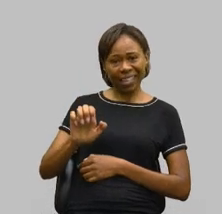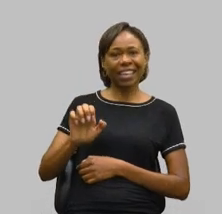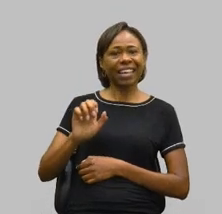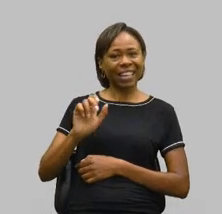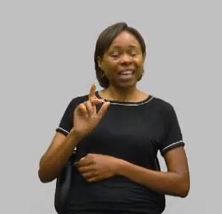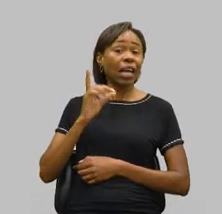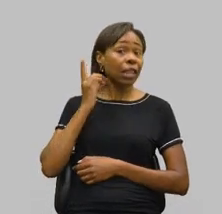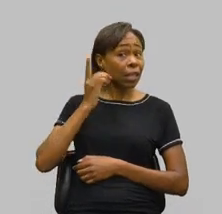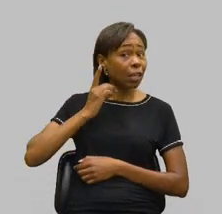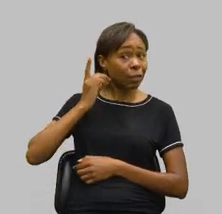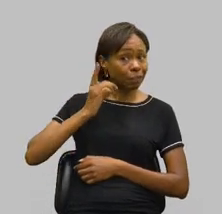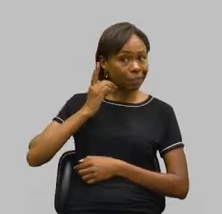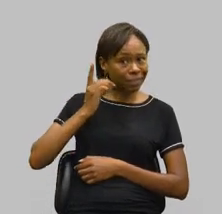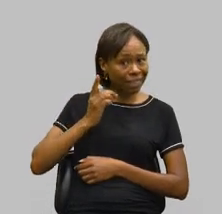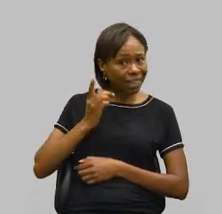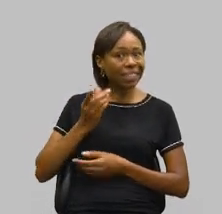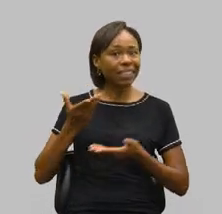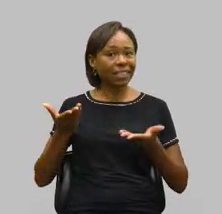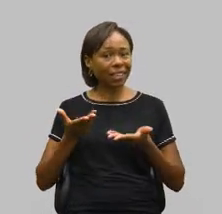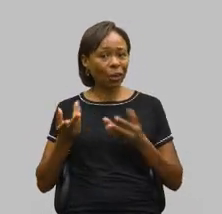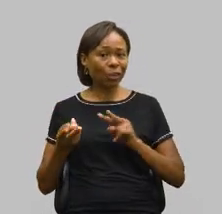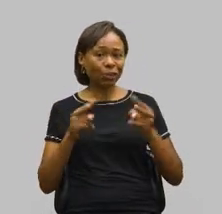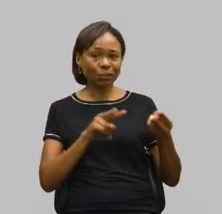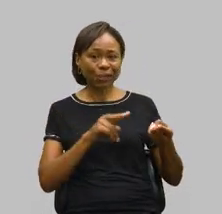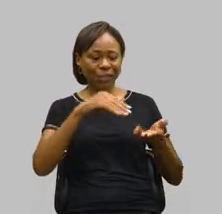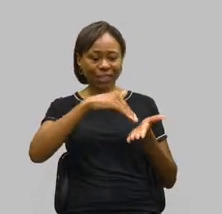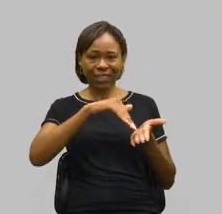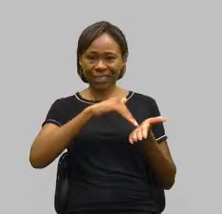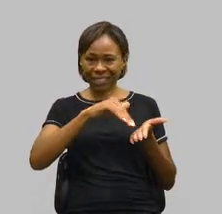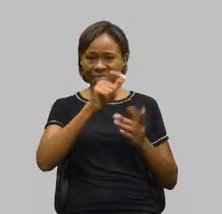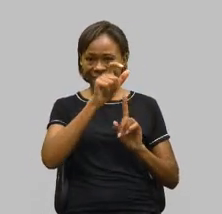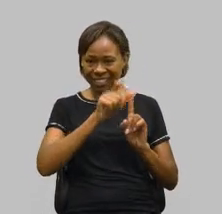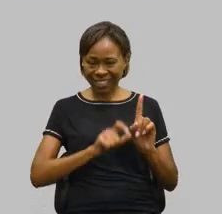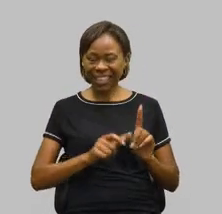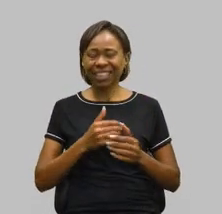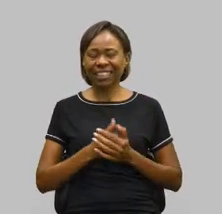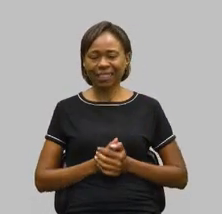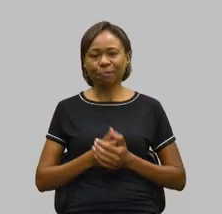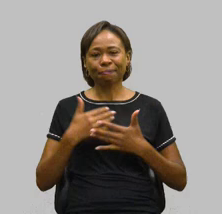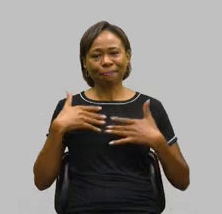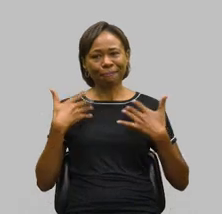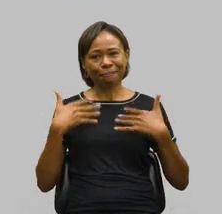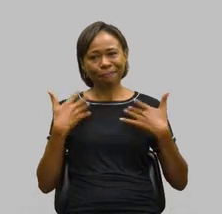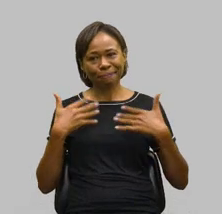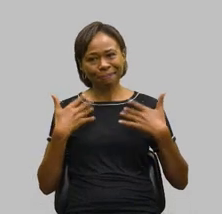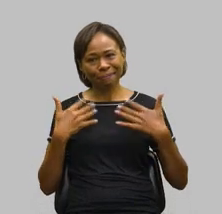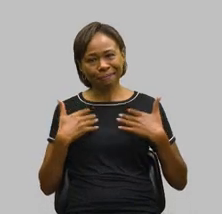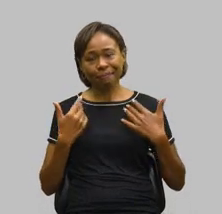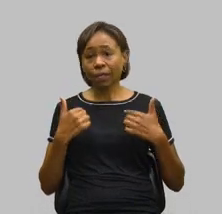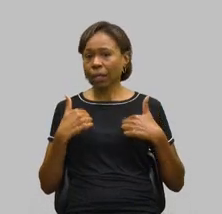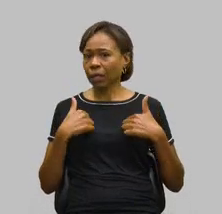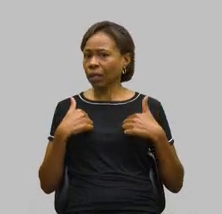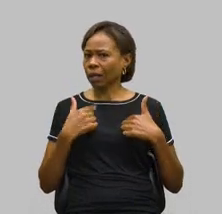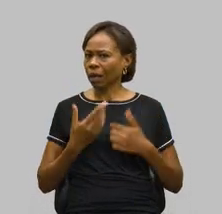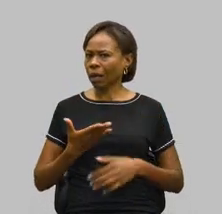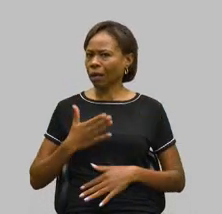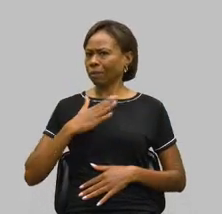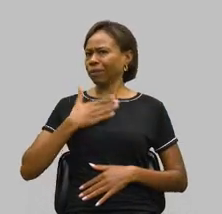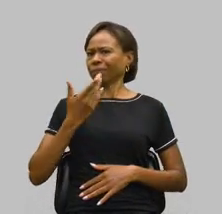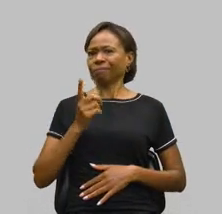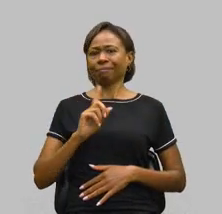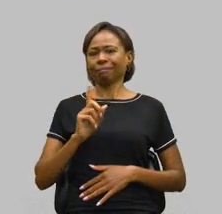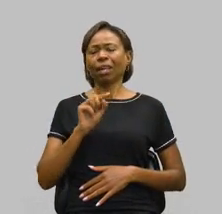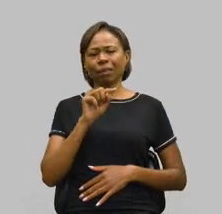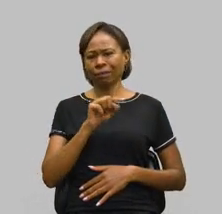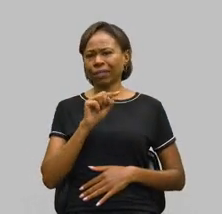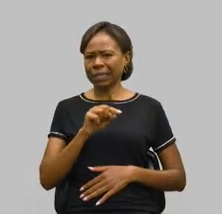deputada que hoje está como secretária dizer da alegria Eh e não me surpreende essa toda essa sua